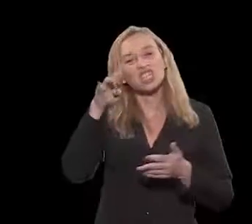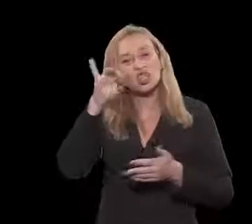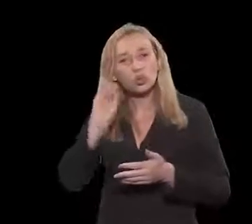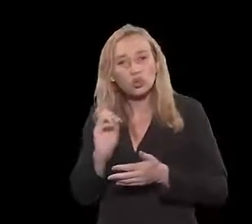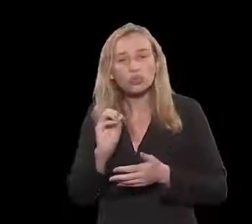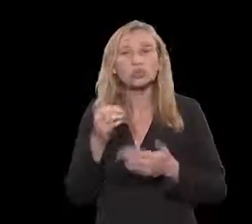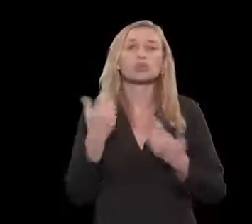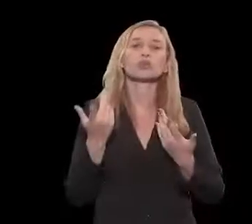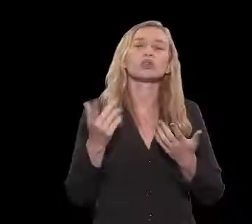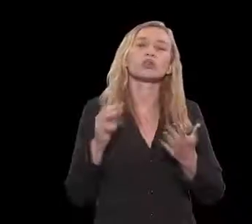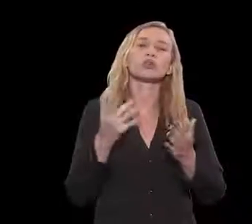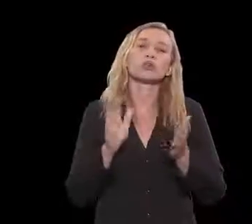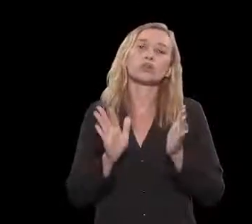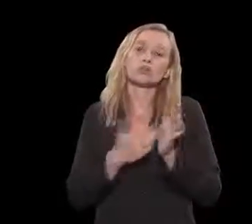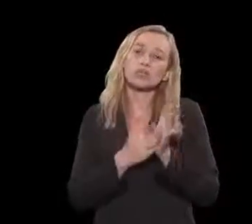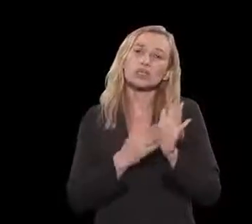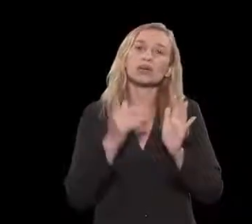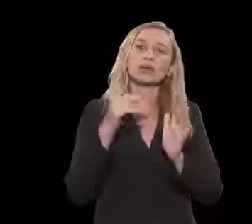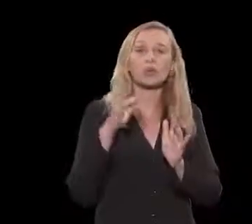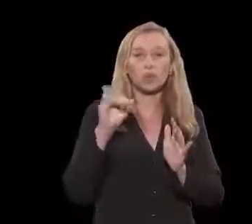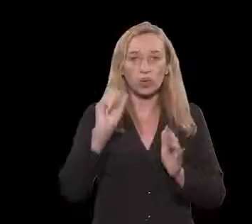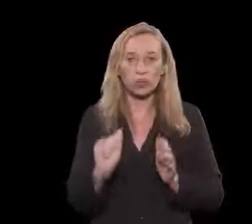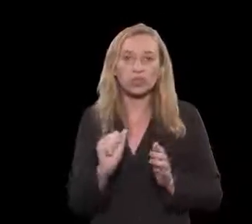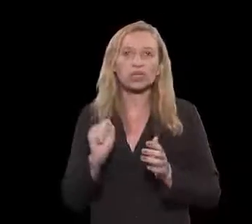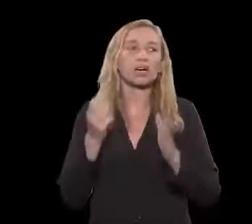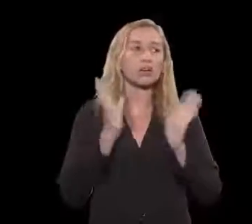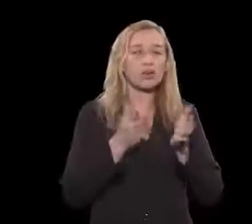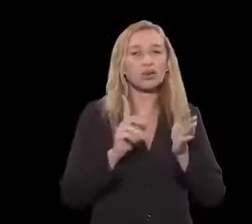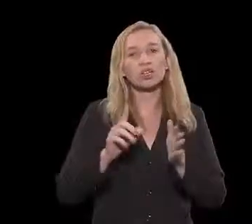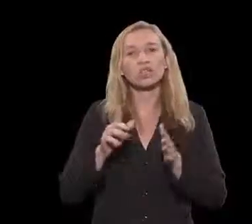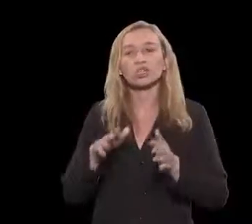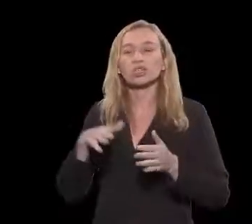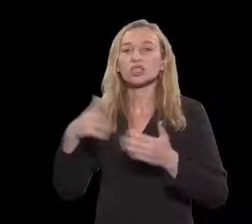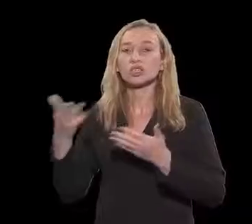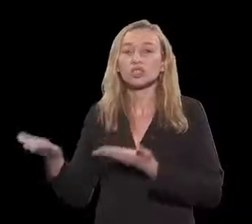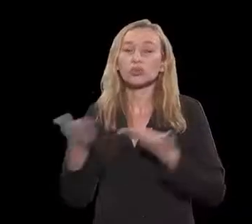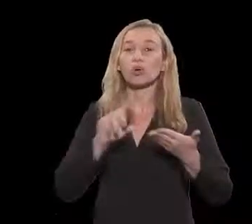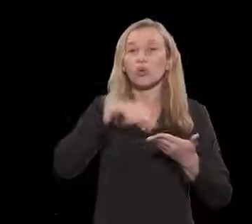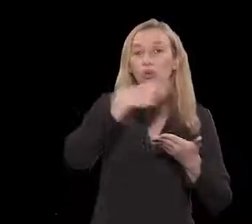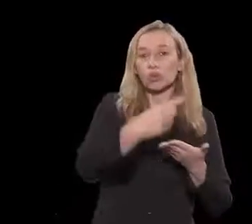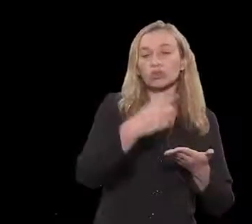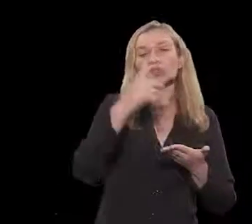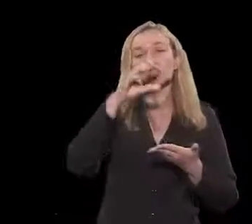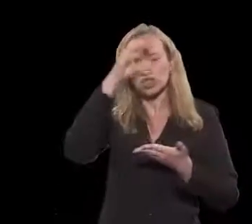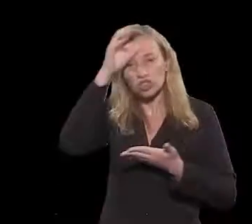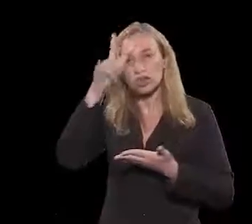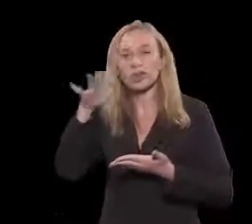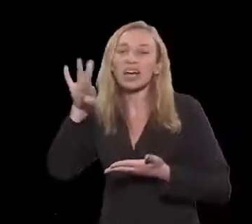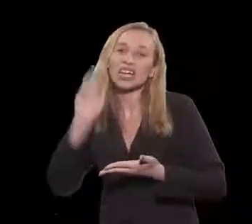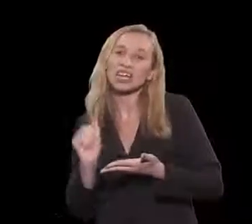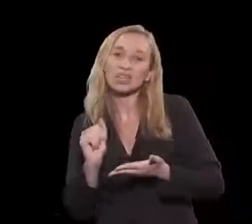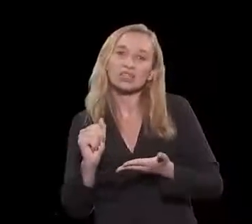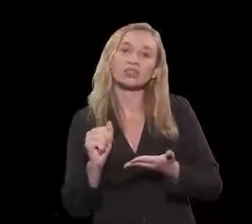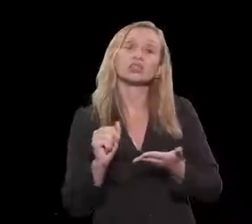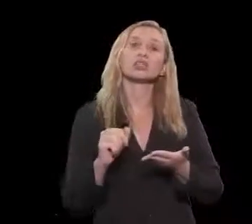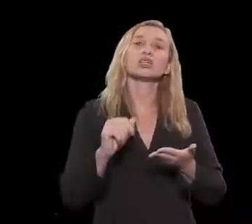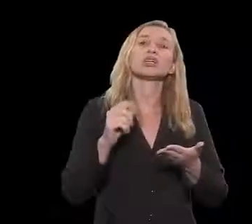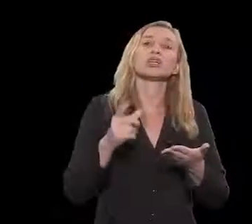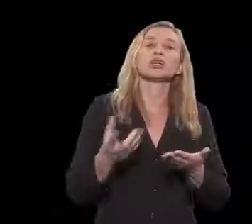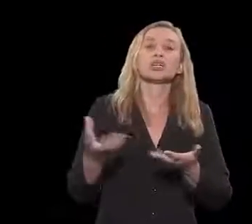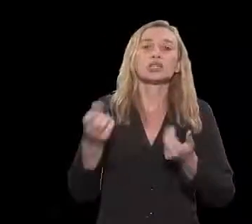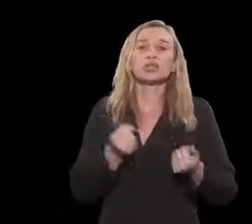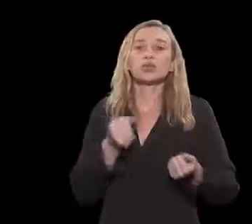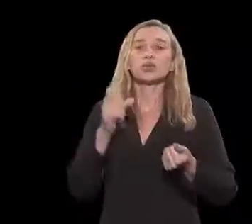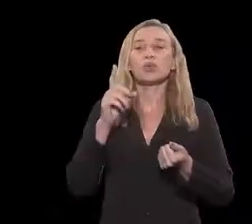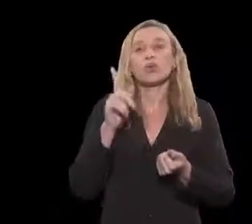Ele apadrinhou o samba em prosa, né? Agora a gente está levando Tia Maria do Jongo, né? E aí Tia Maria do Jongo, por exemplo, ganhou um cordel